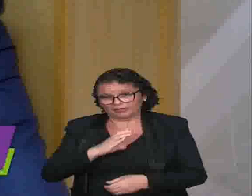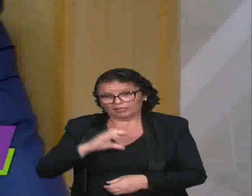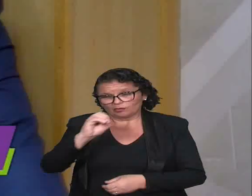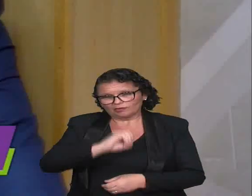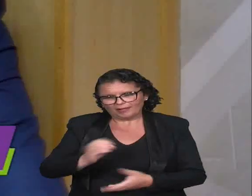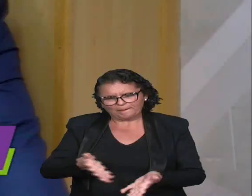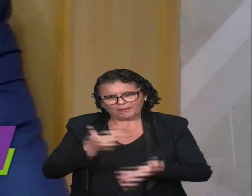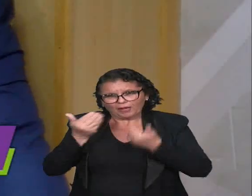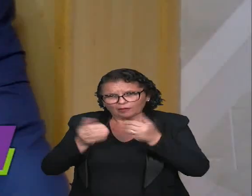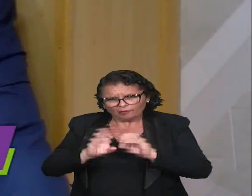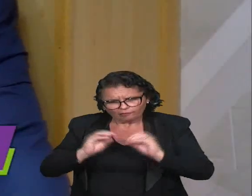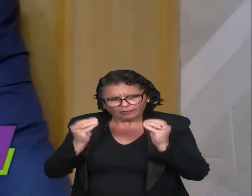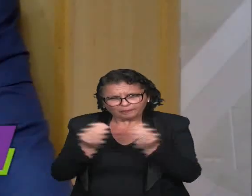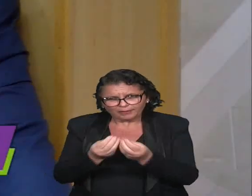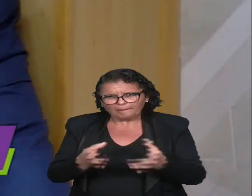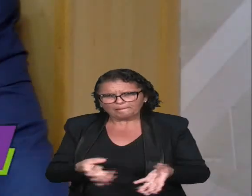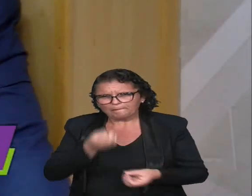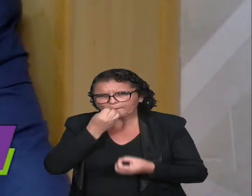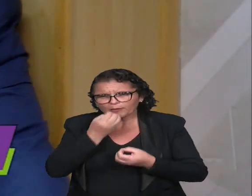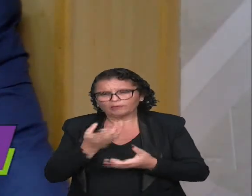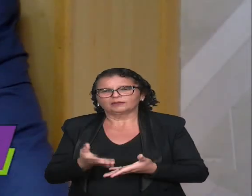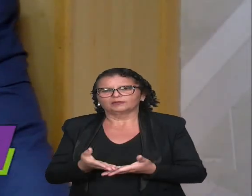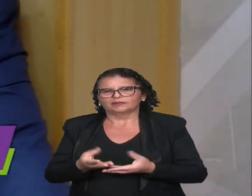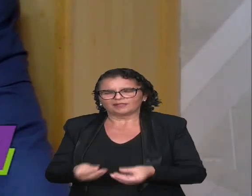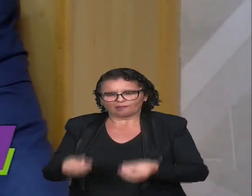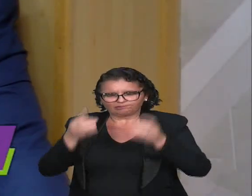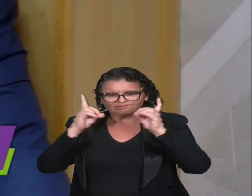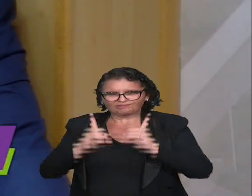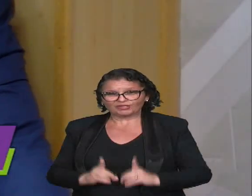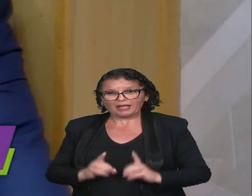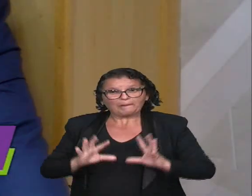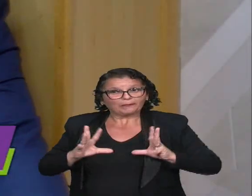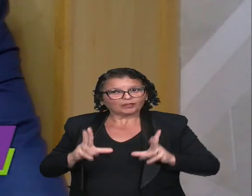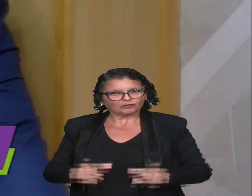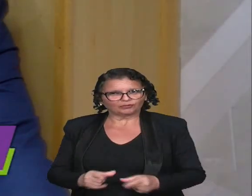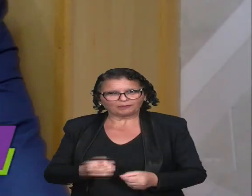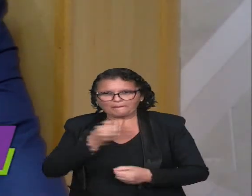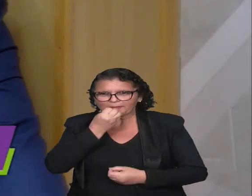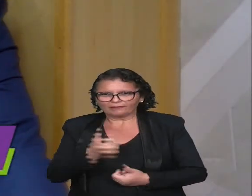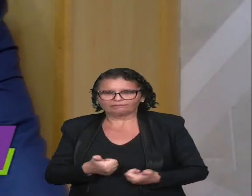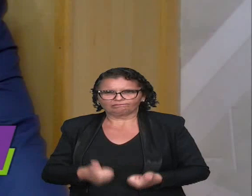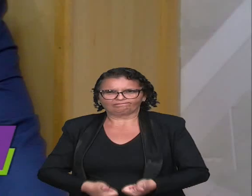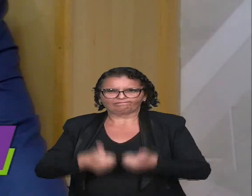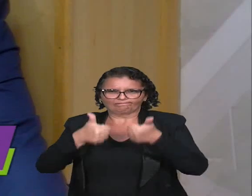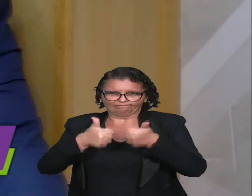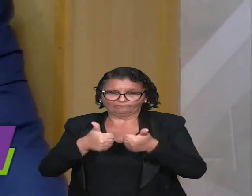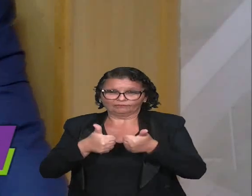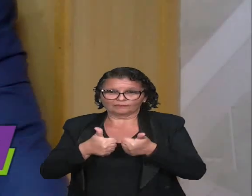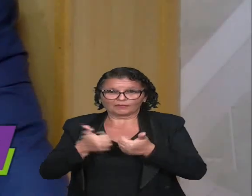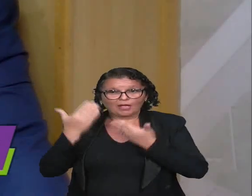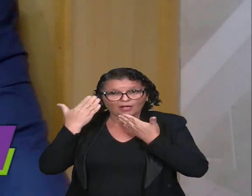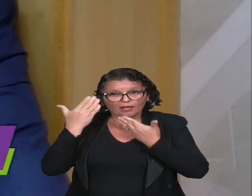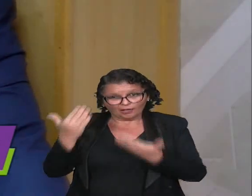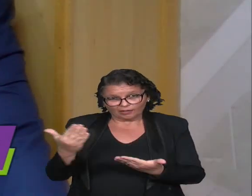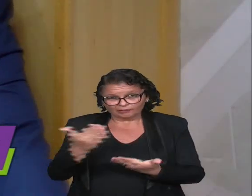cidade da família uma cidade eh que nos dê dignidade para todos vivermos bem eu agradeço desejo a câmara